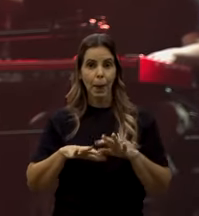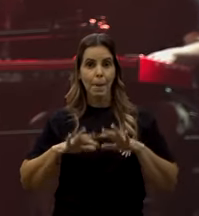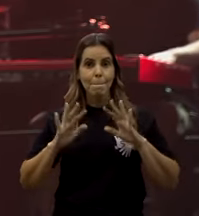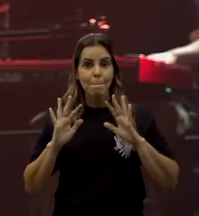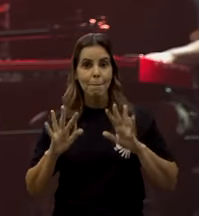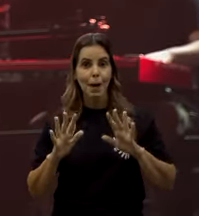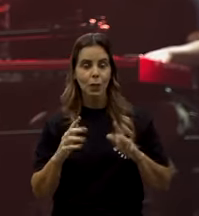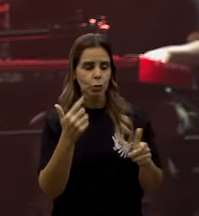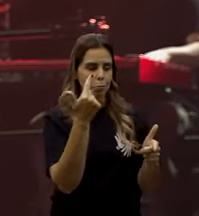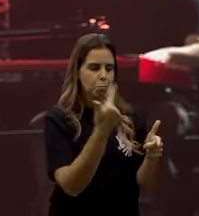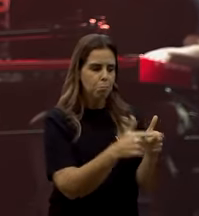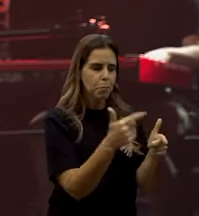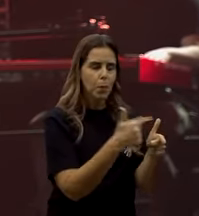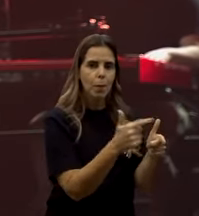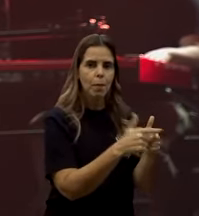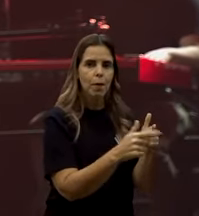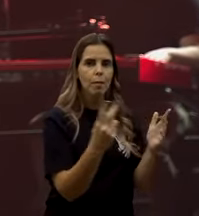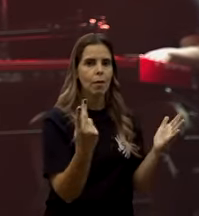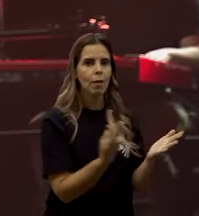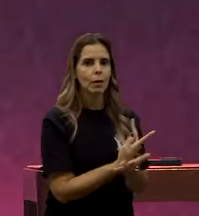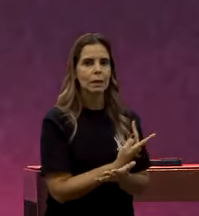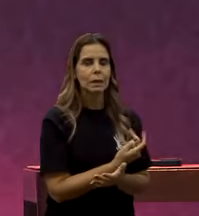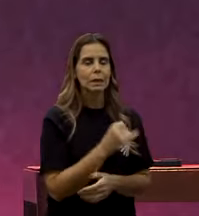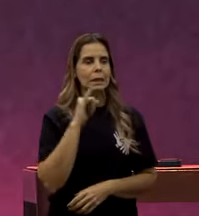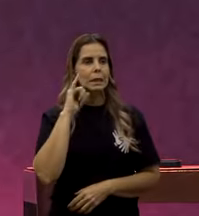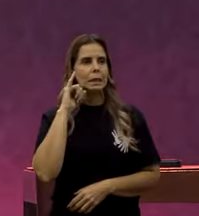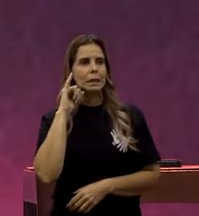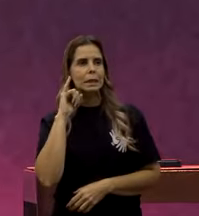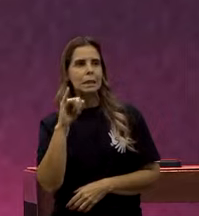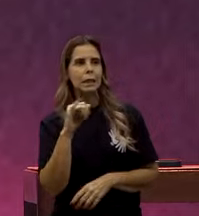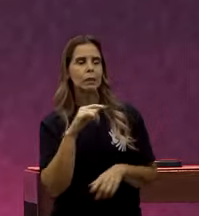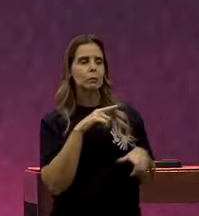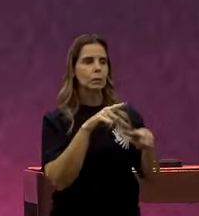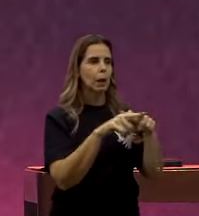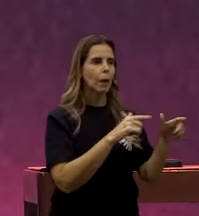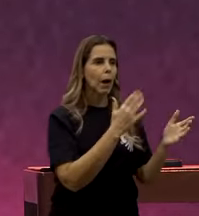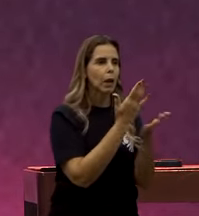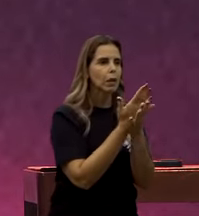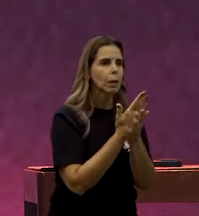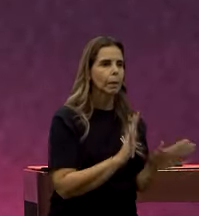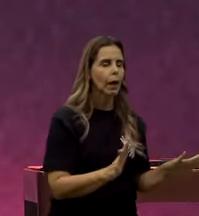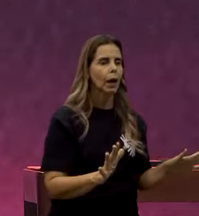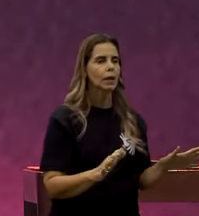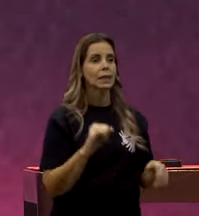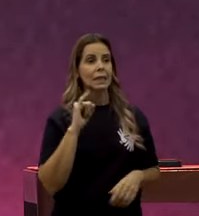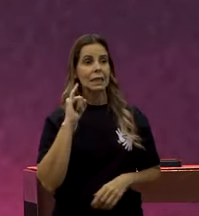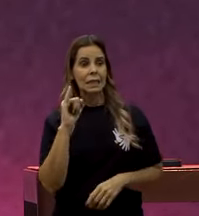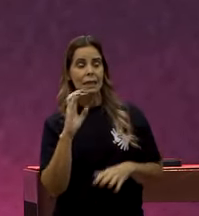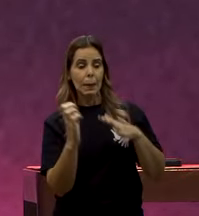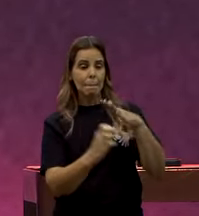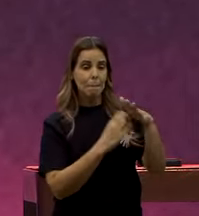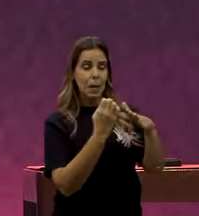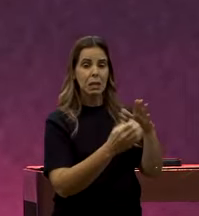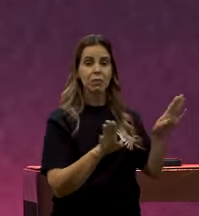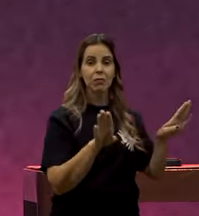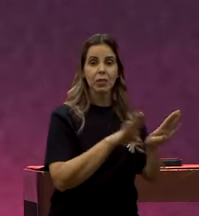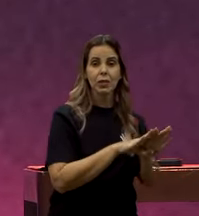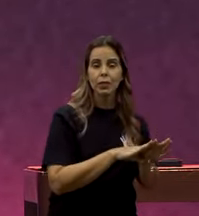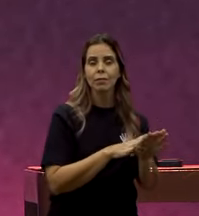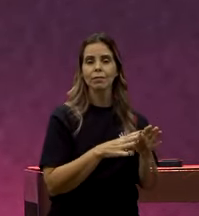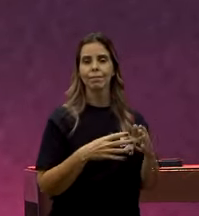se quebrar e se der errado e se o mercado mudar e se o mercado tiver fraco e se não aceitarem a minha proposta